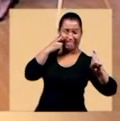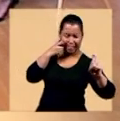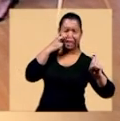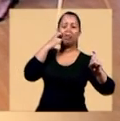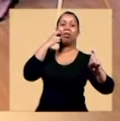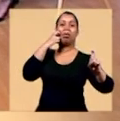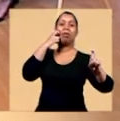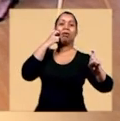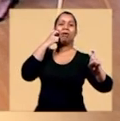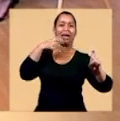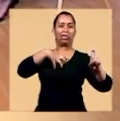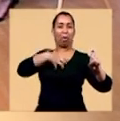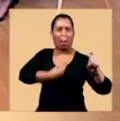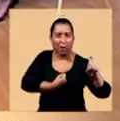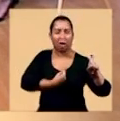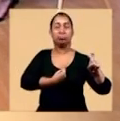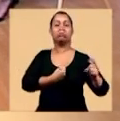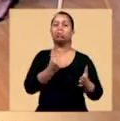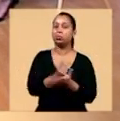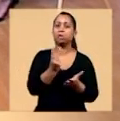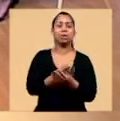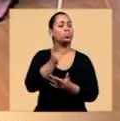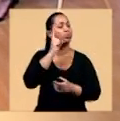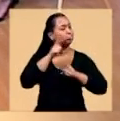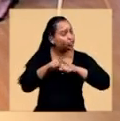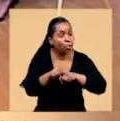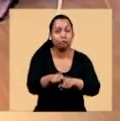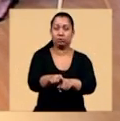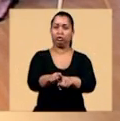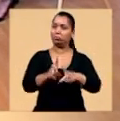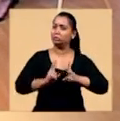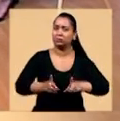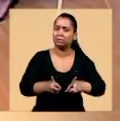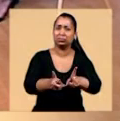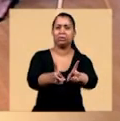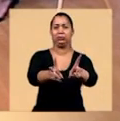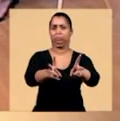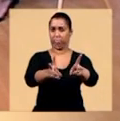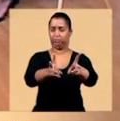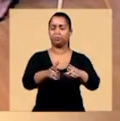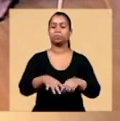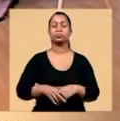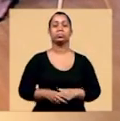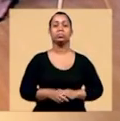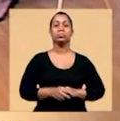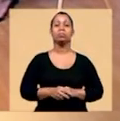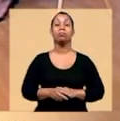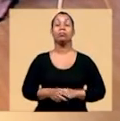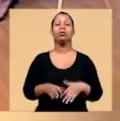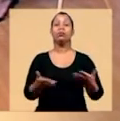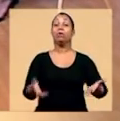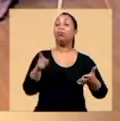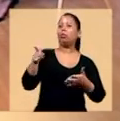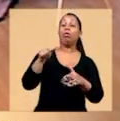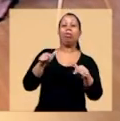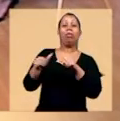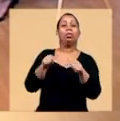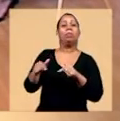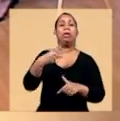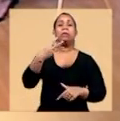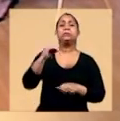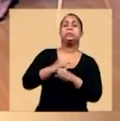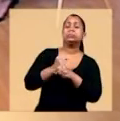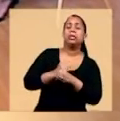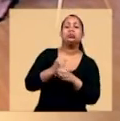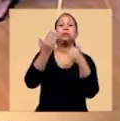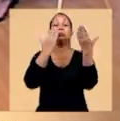humilhação, isso ligado à rotina, quer dizer, de forma repetida. De forma repetida, exatamente. Ingrid, você trabalha